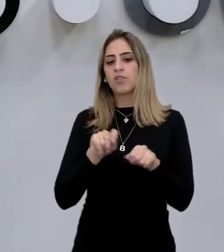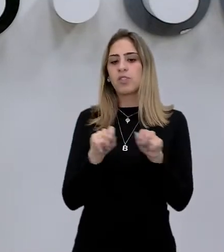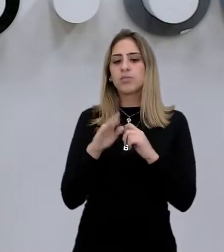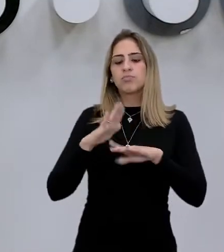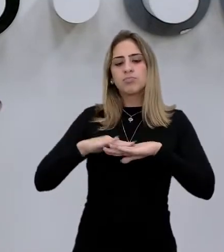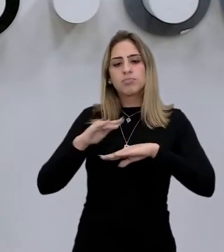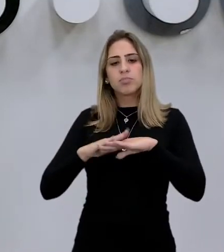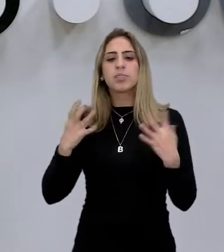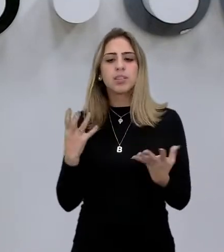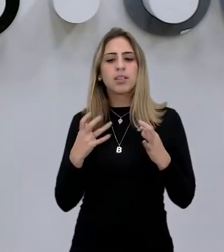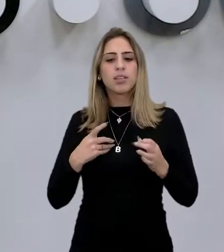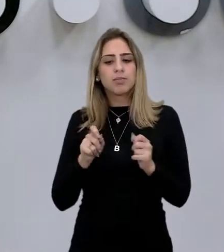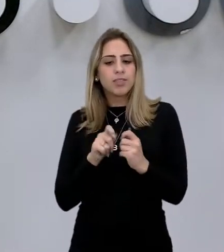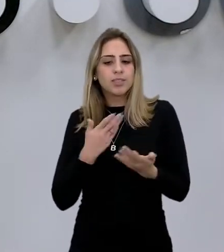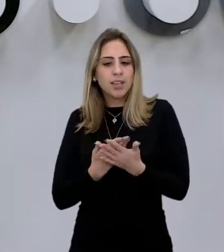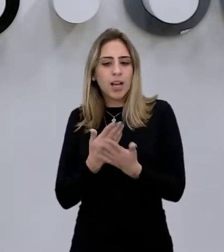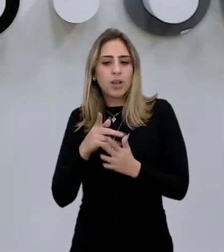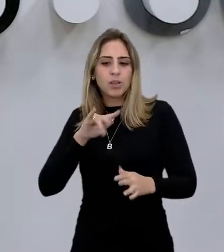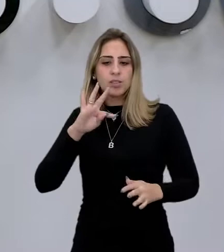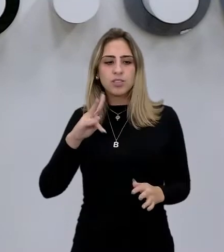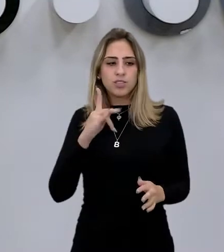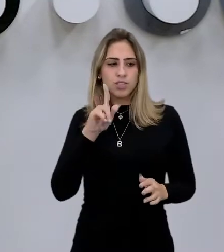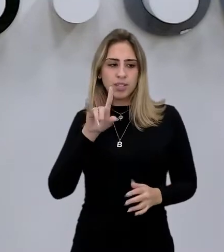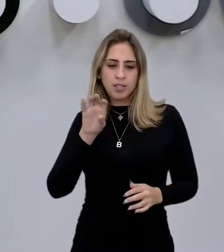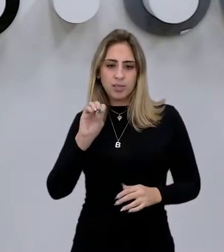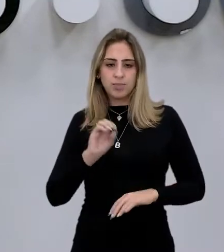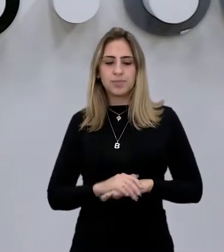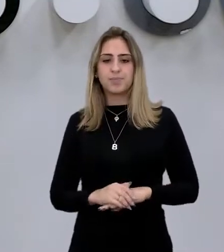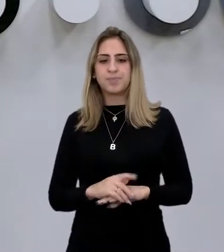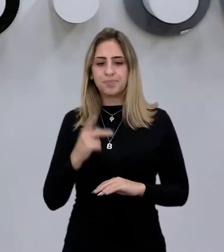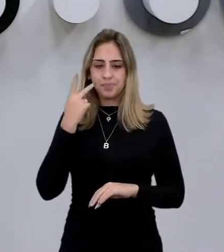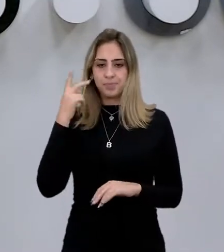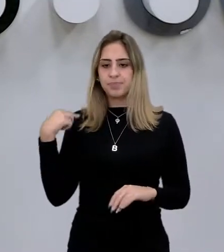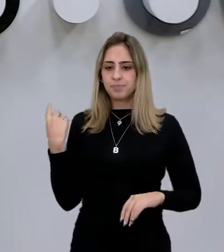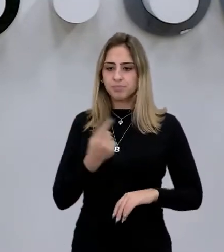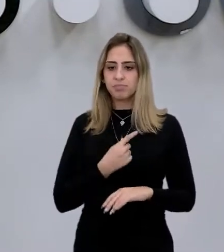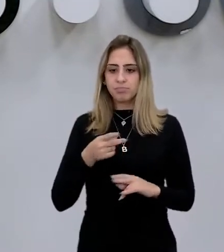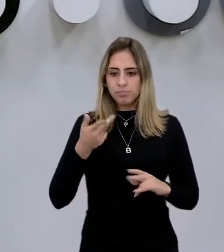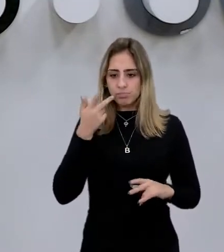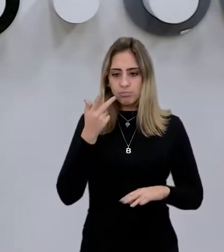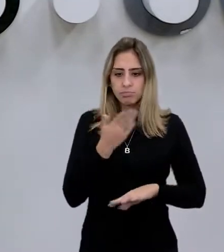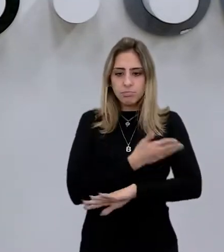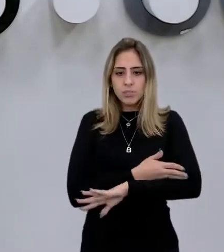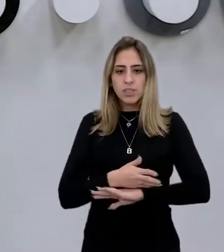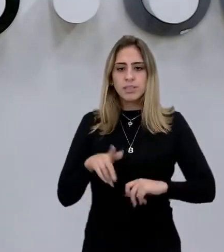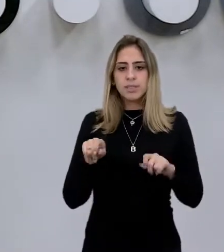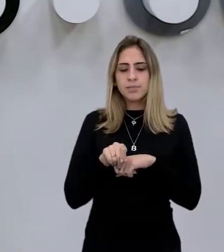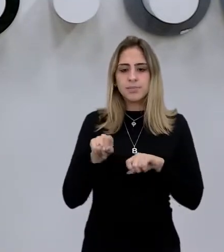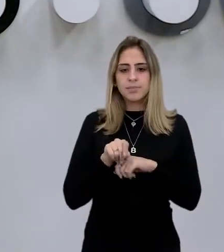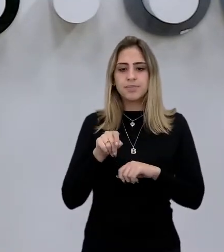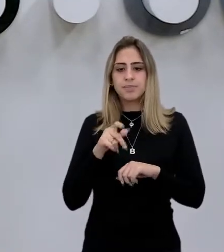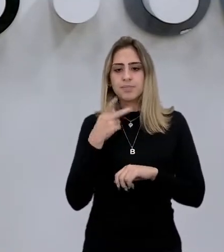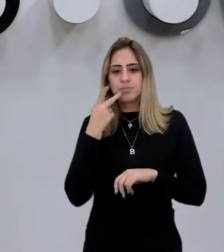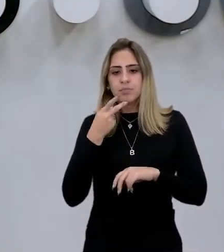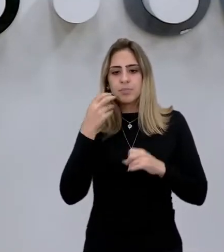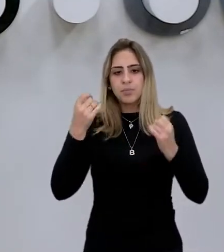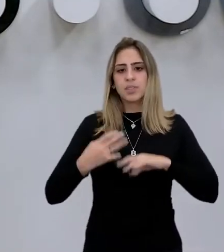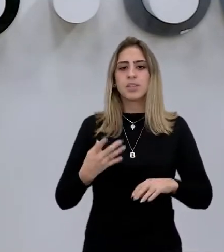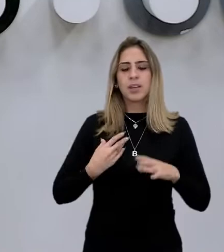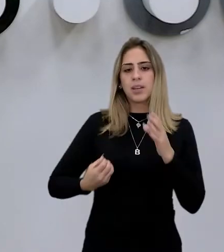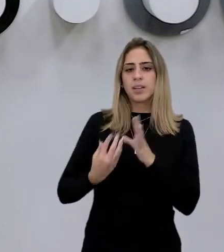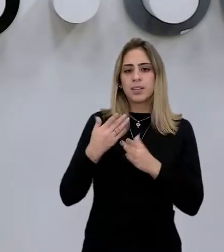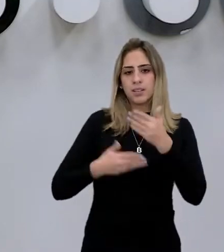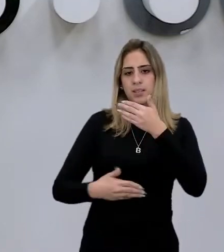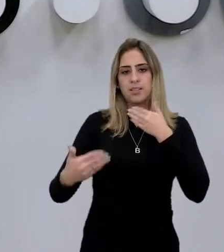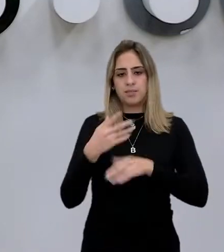carinho, espero fazer jus à aula do Thiago, né? E pra gente efetivamente começar a fazer o recapitulando, vai aparecer aí pra vocês